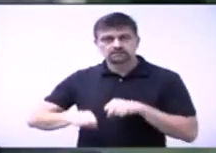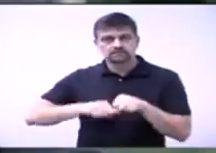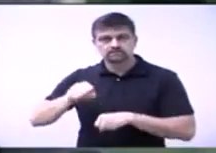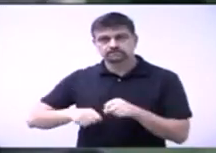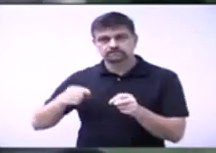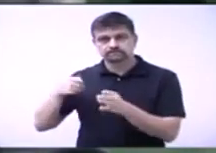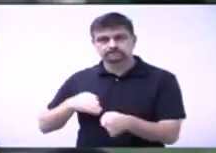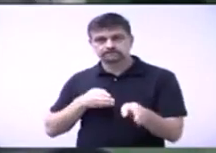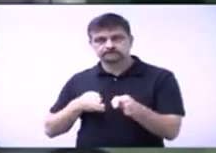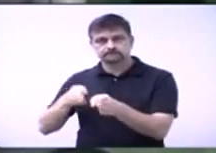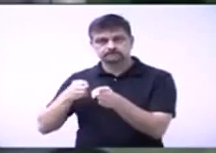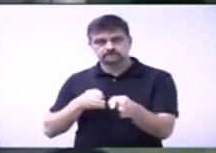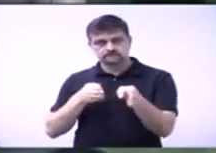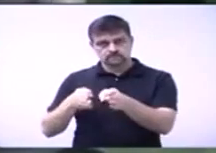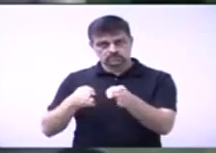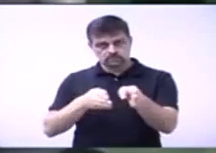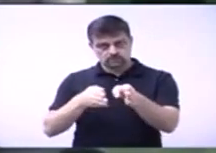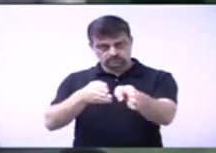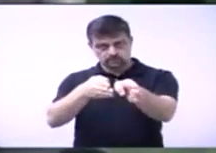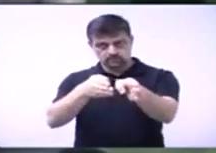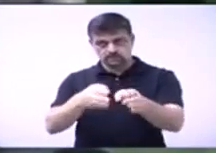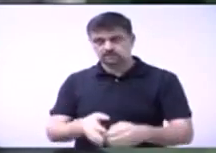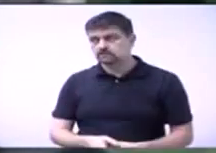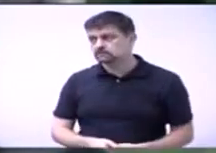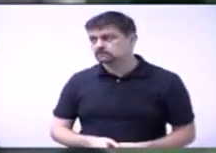ciclovias. E